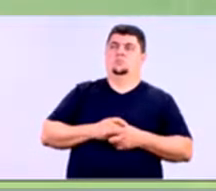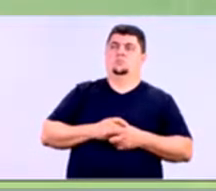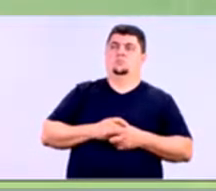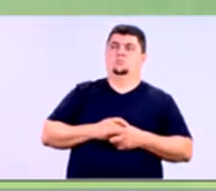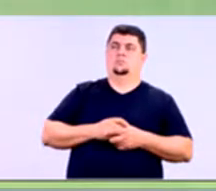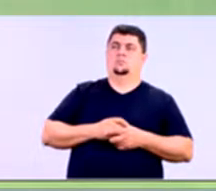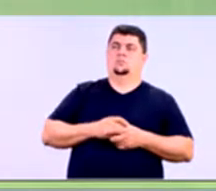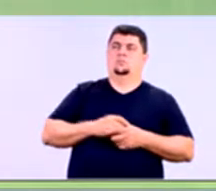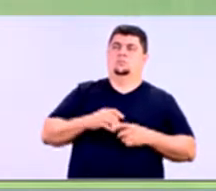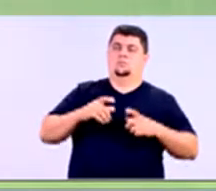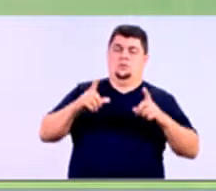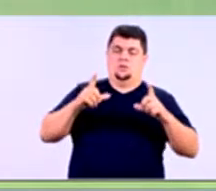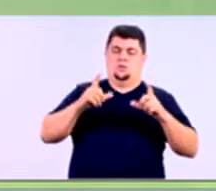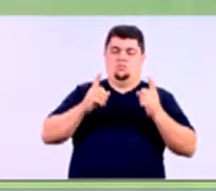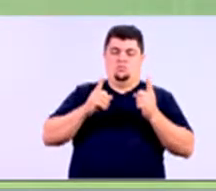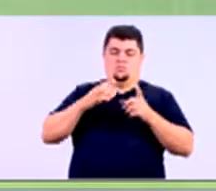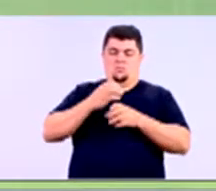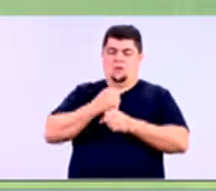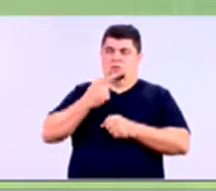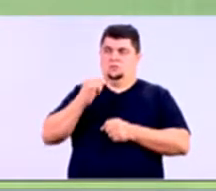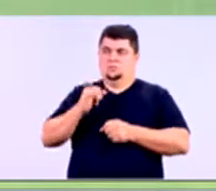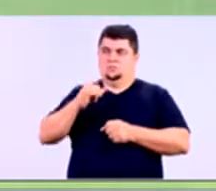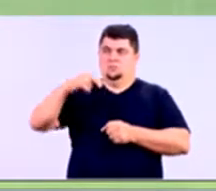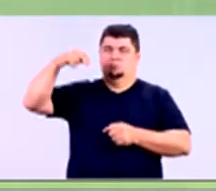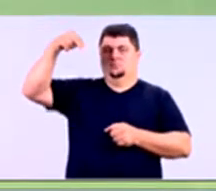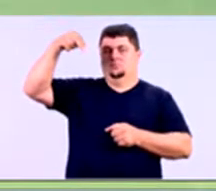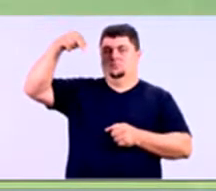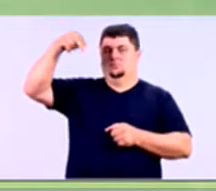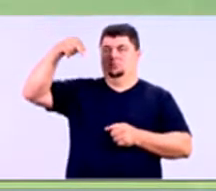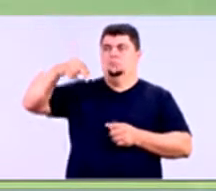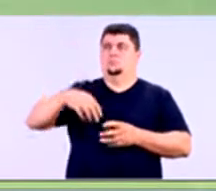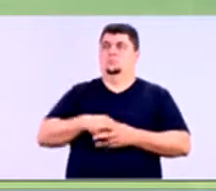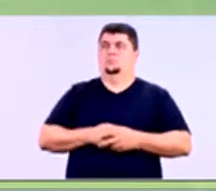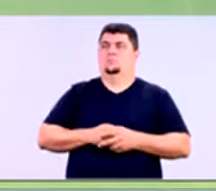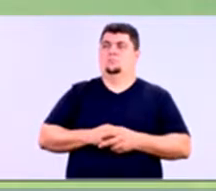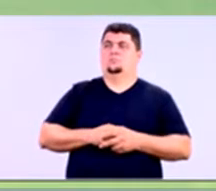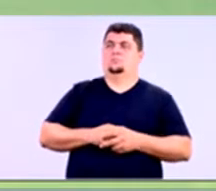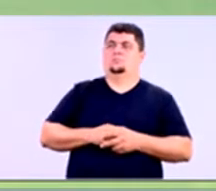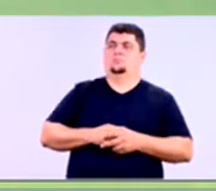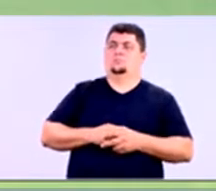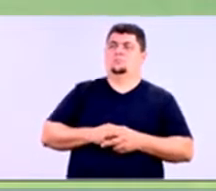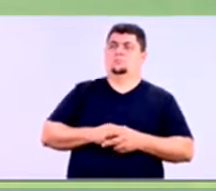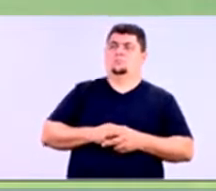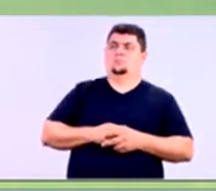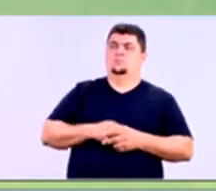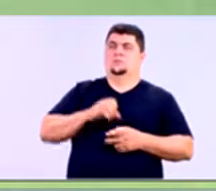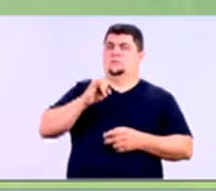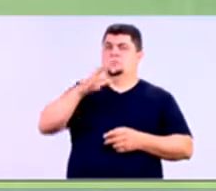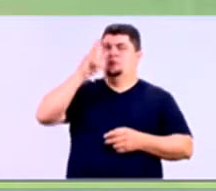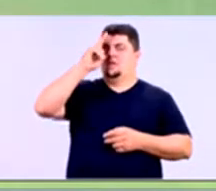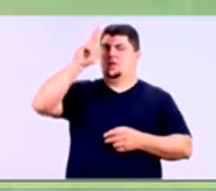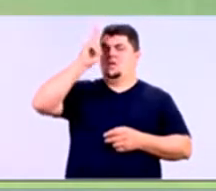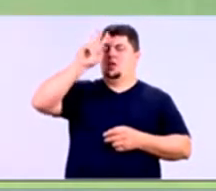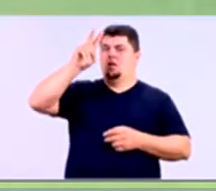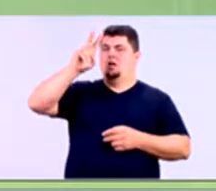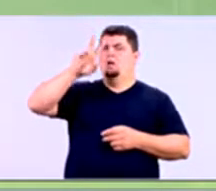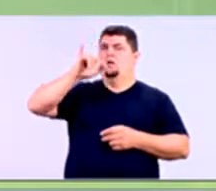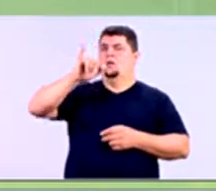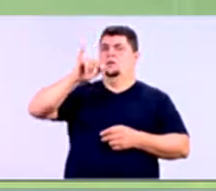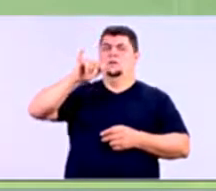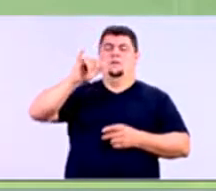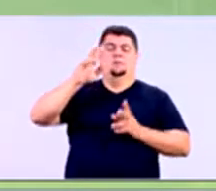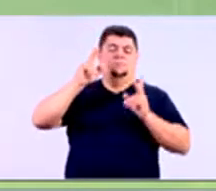1 mais I, e o N, que é a quantidade de meses que você está voltando. Então, se você recordar das fórmulas, vai ver